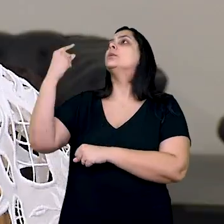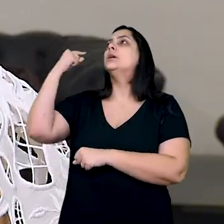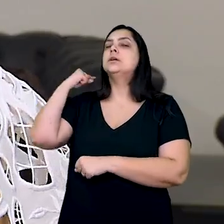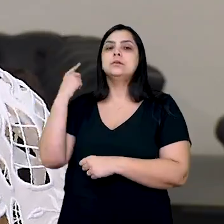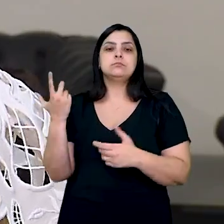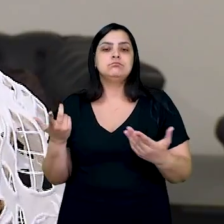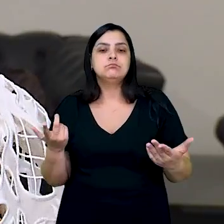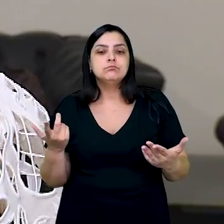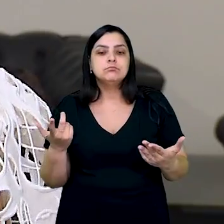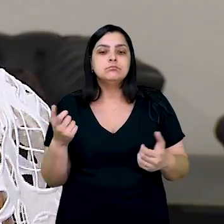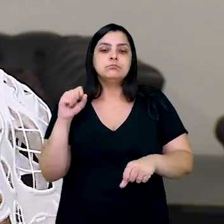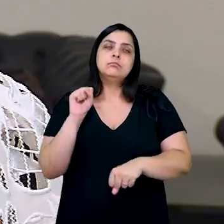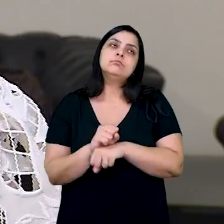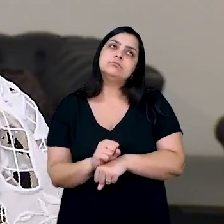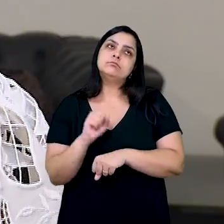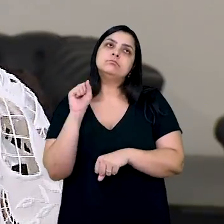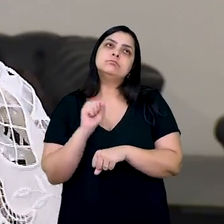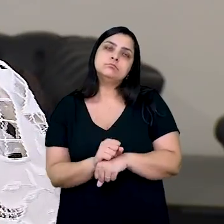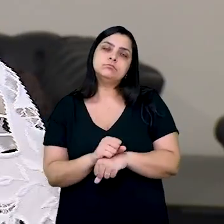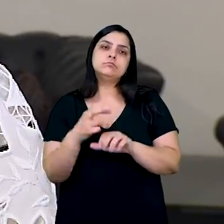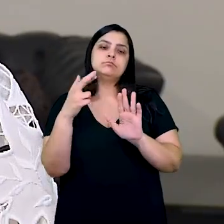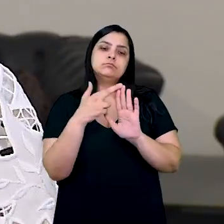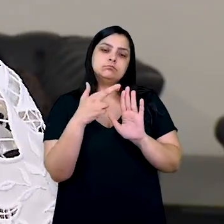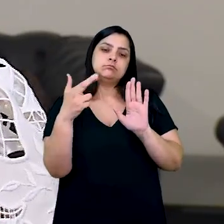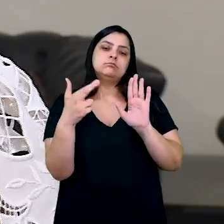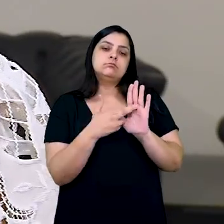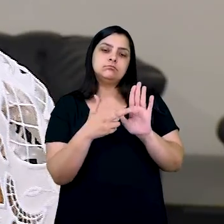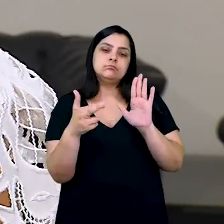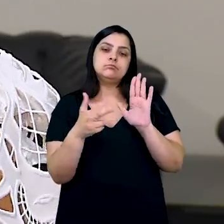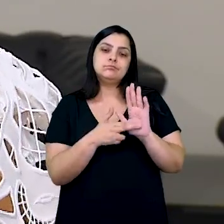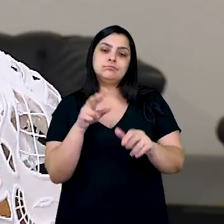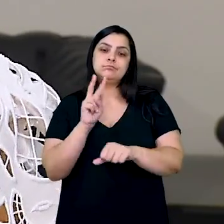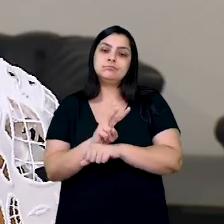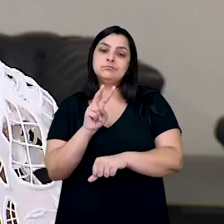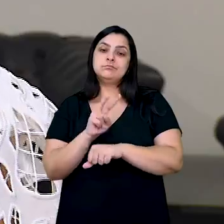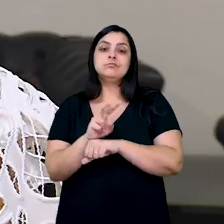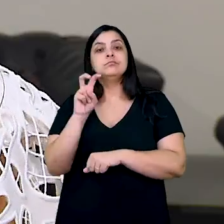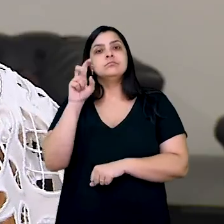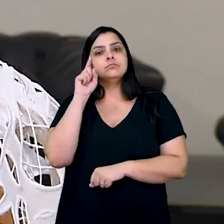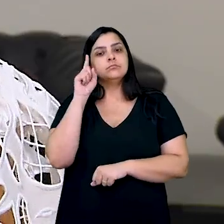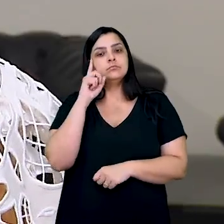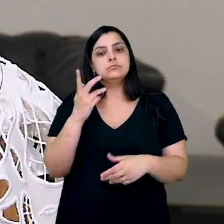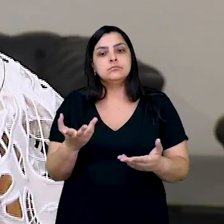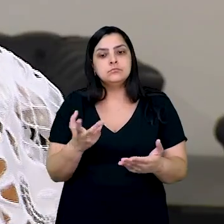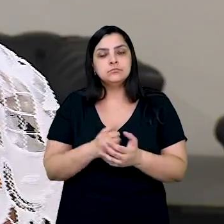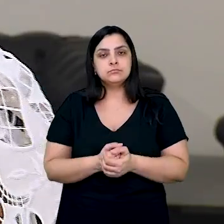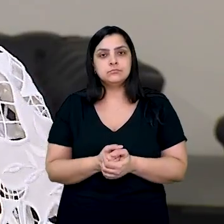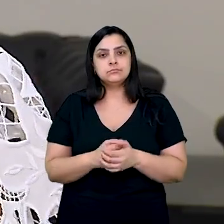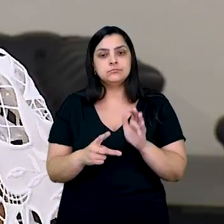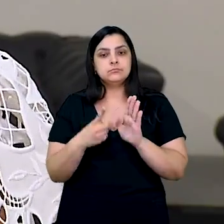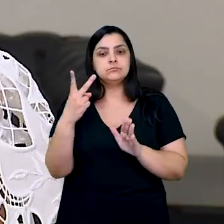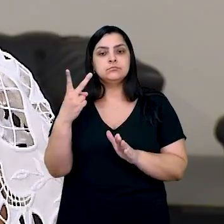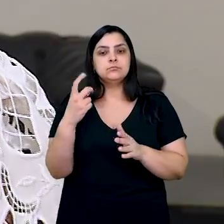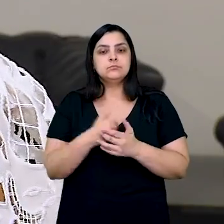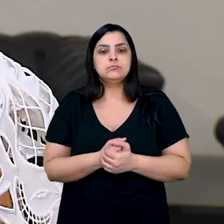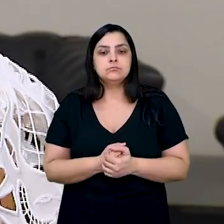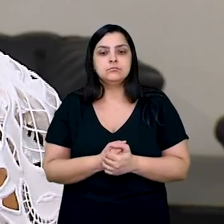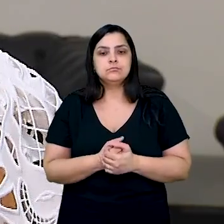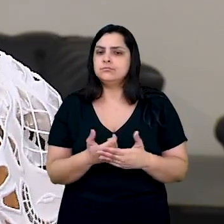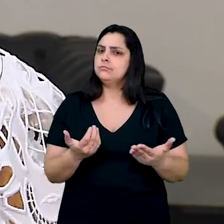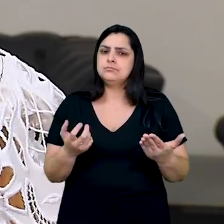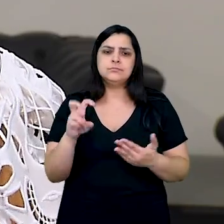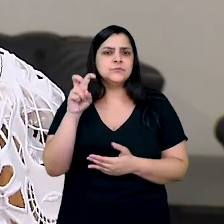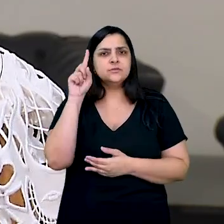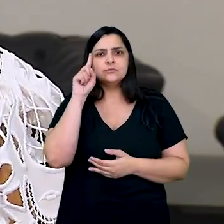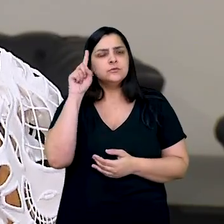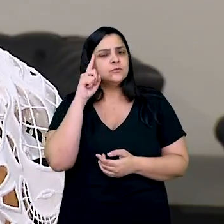anos atrás. Então, há 35 anos que a gente aguarda uma regulamentação e viveu de forma provisória com 5 dias. E aí o segundo ponto, a precariedade